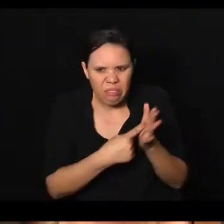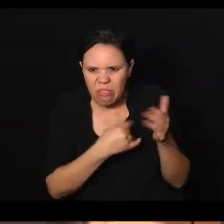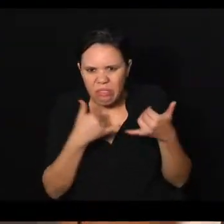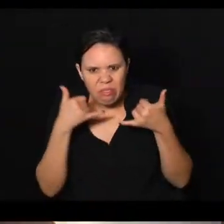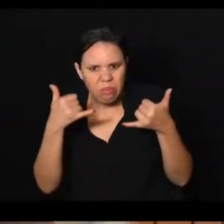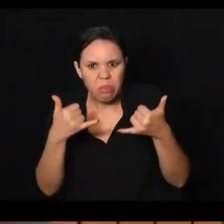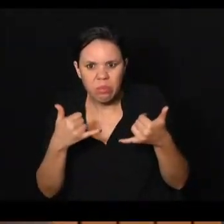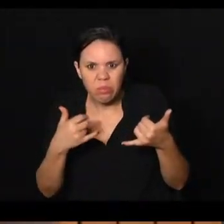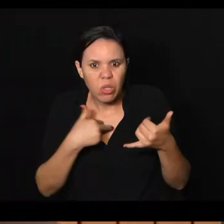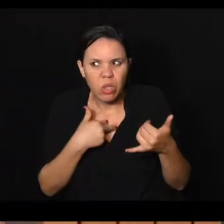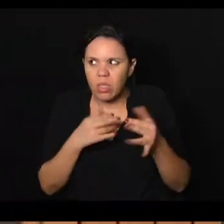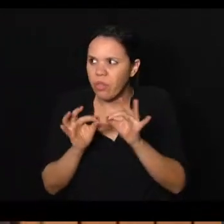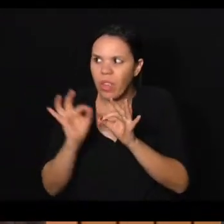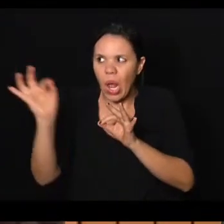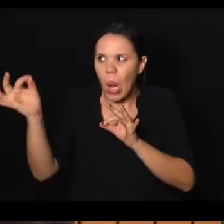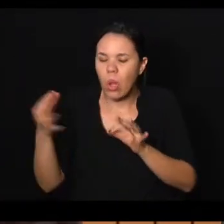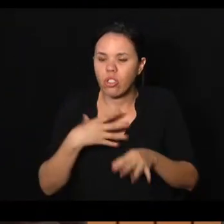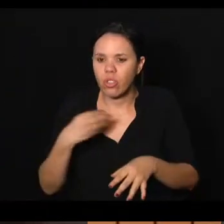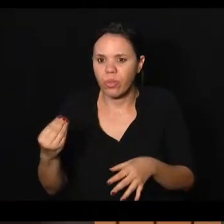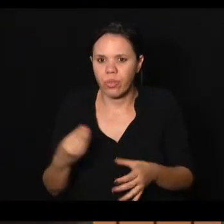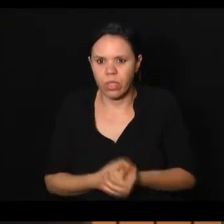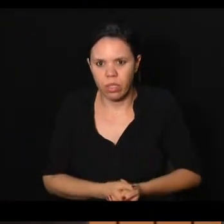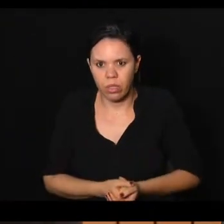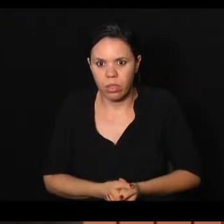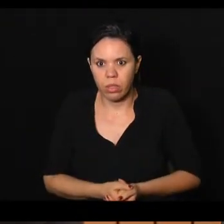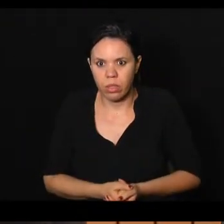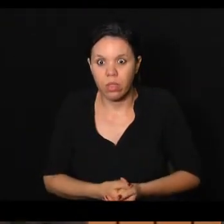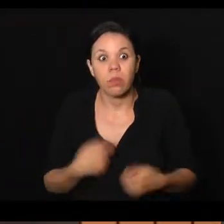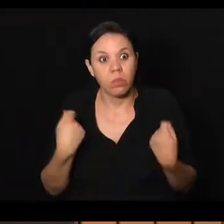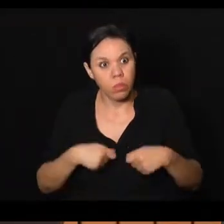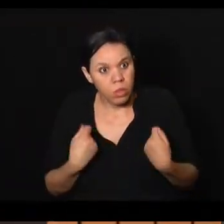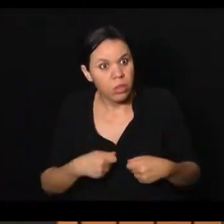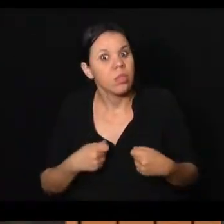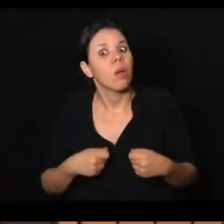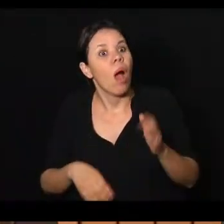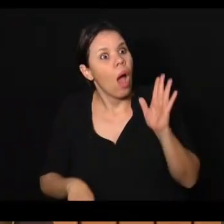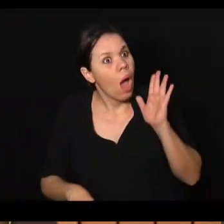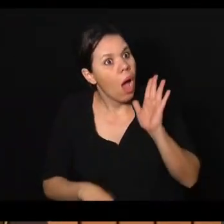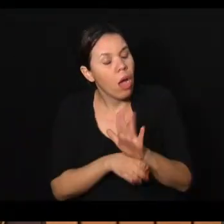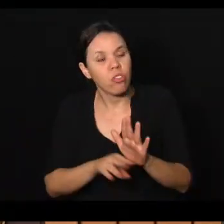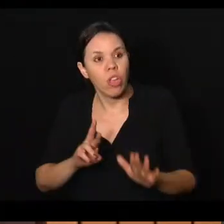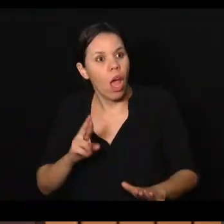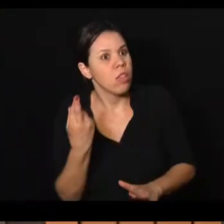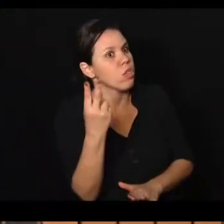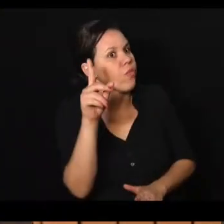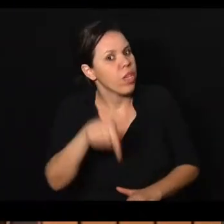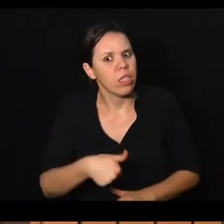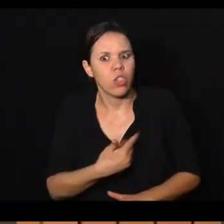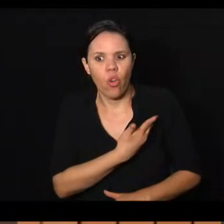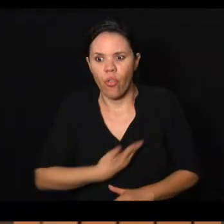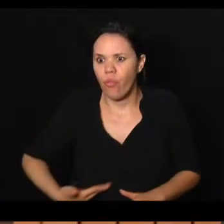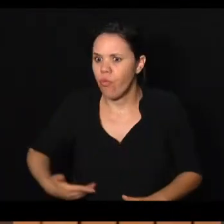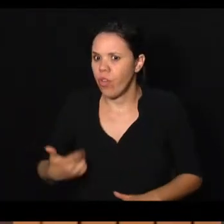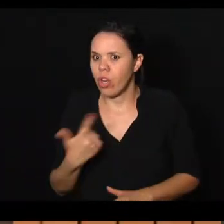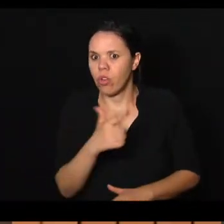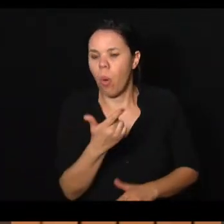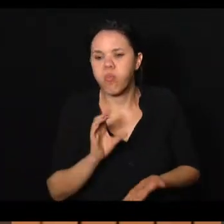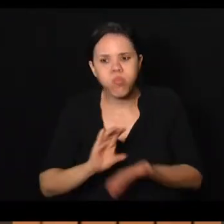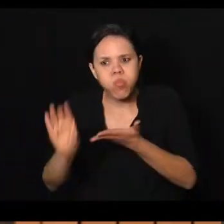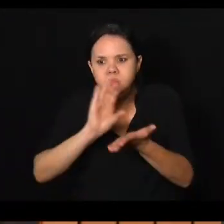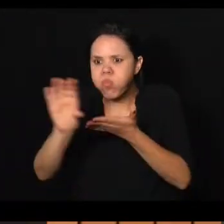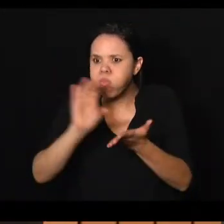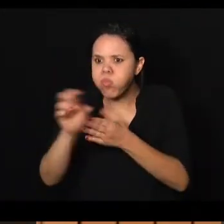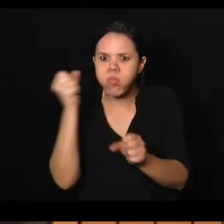dos seus filhos. Nós precisamos dar uma resposta a isso. O governo não tem dinheiro para construir tantos abrigos no